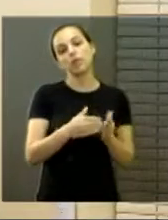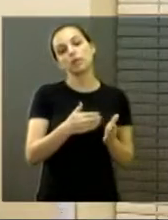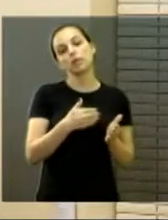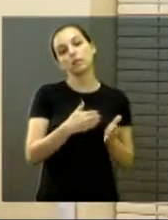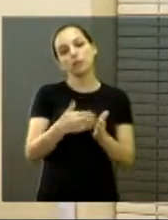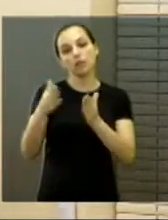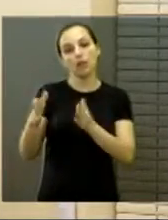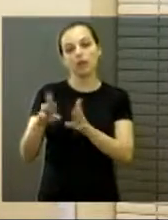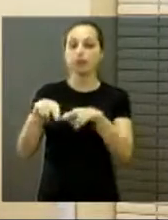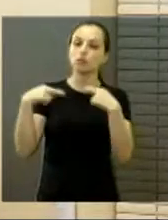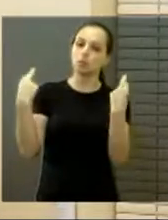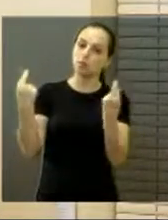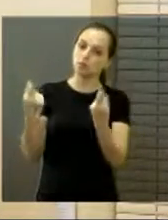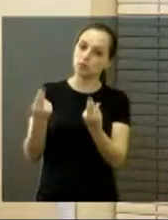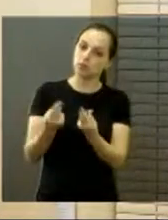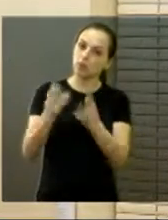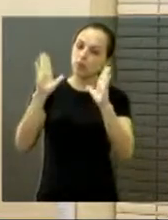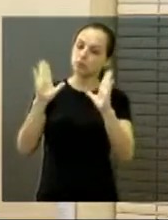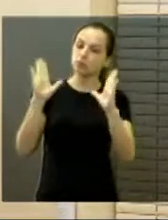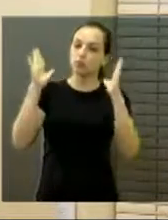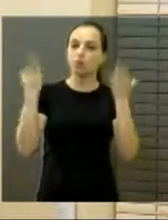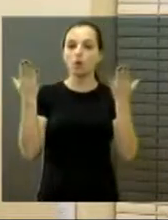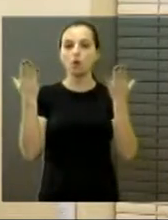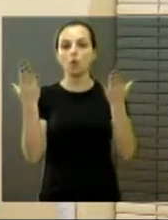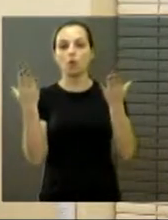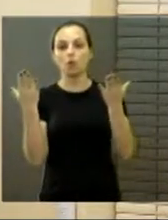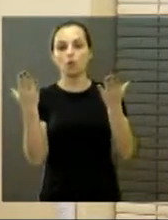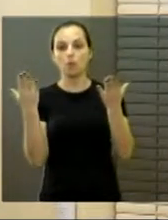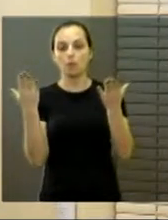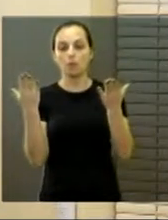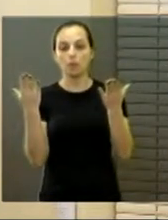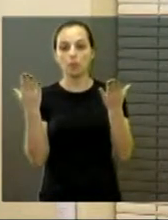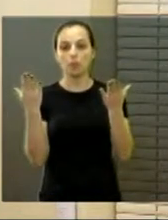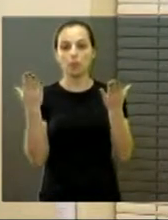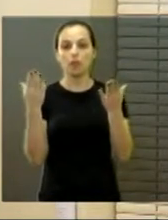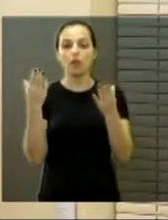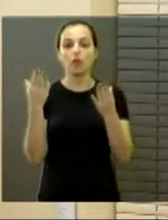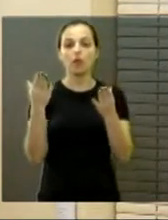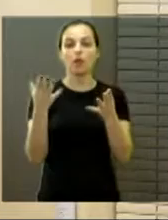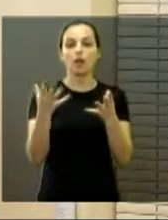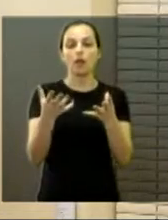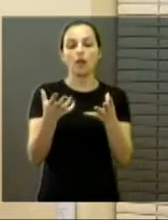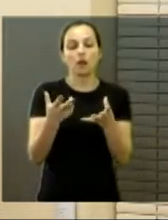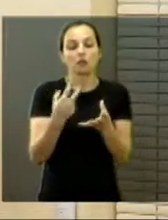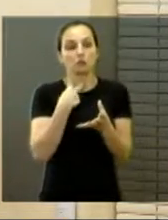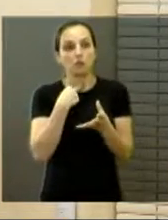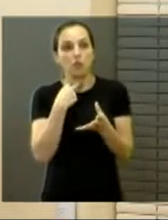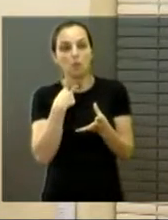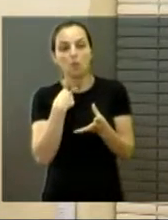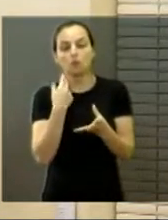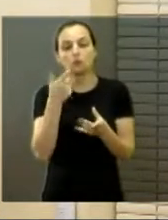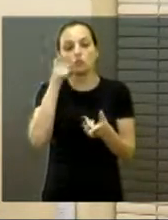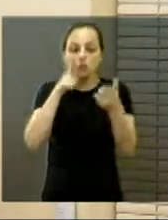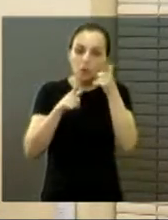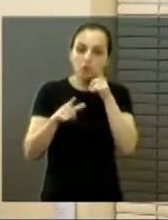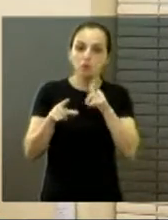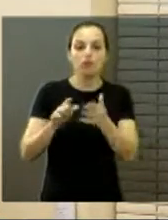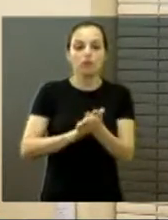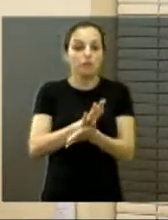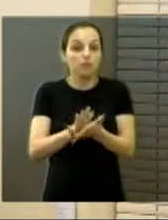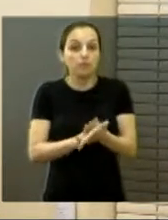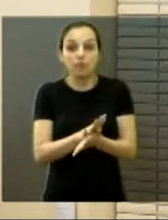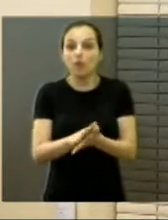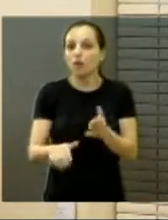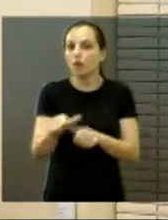participar de uma cerimônia onde as pompas lhe seriam devidas, ela estava impossibilitada. Nada mudaria